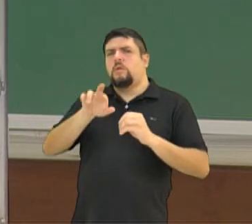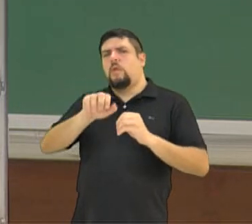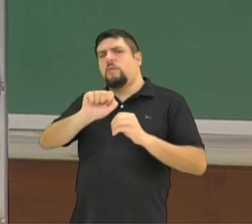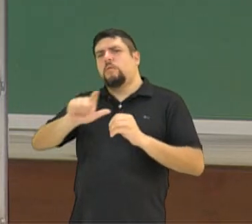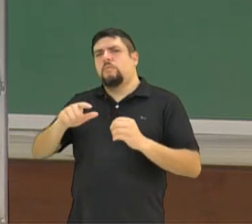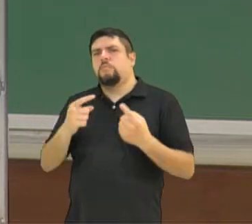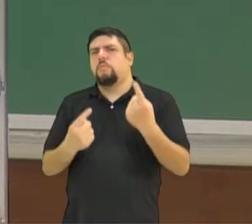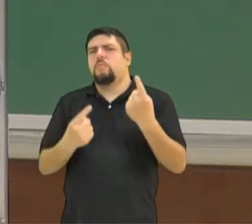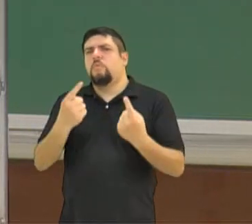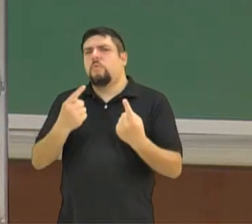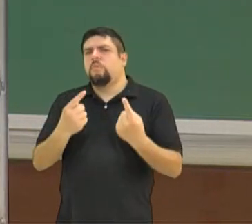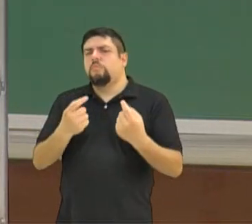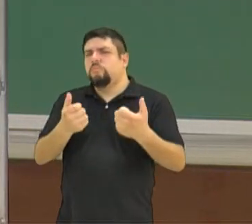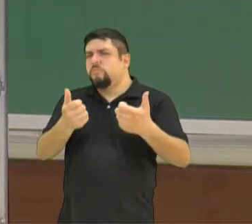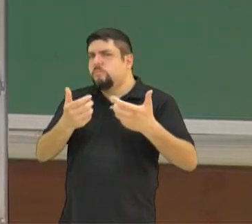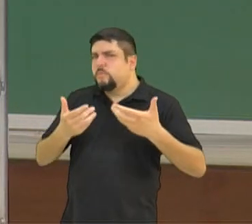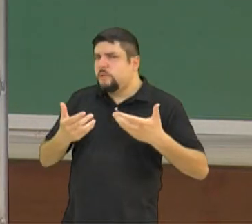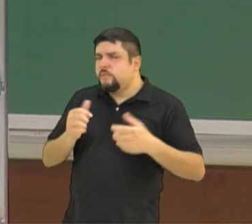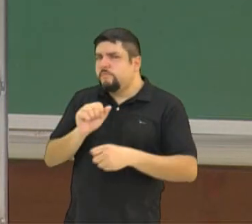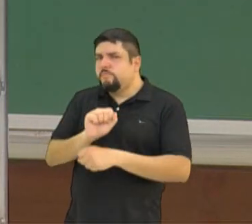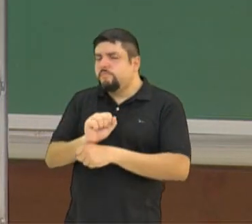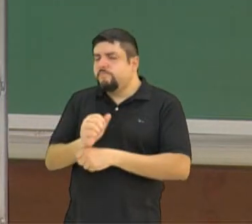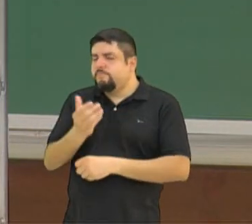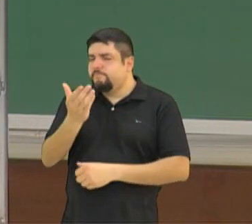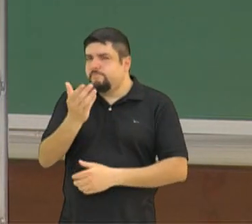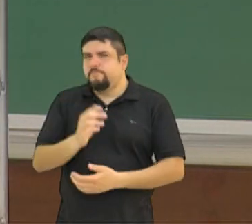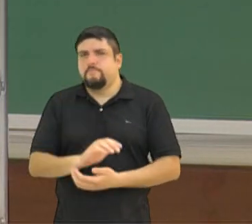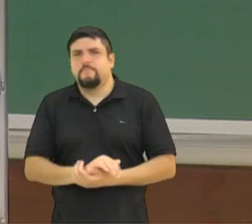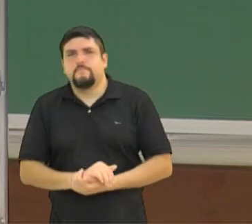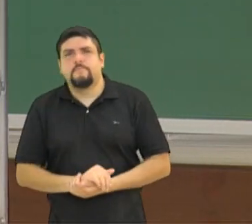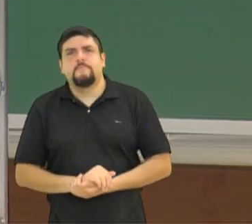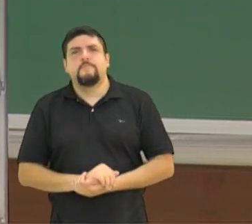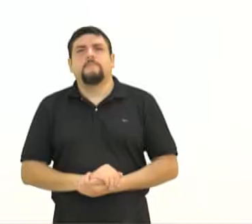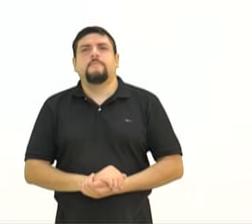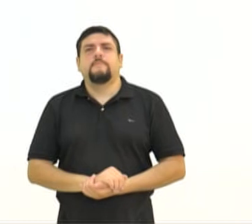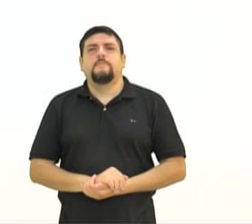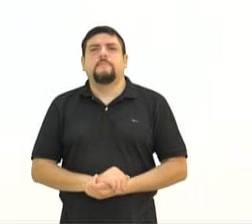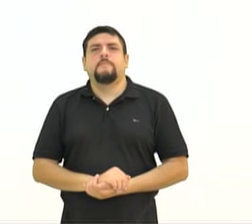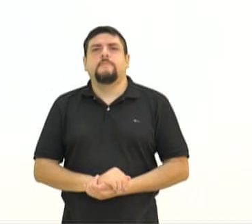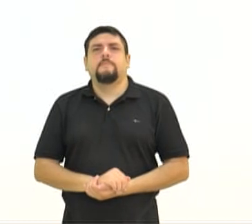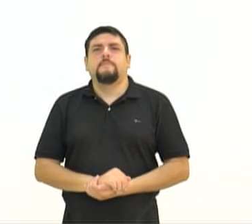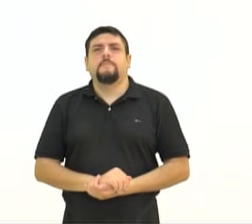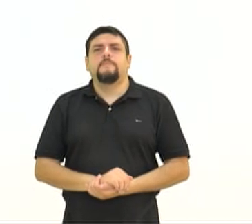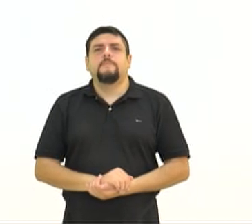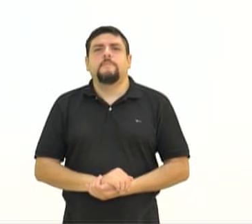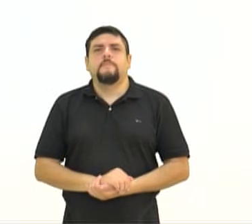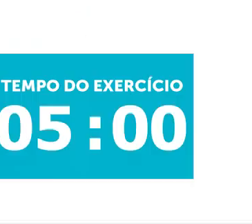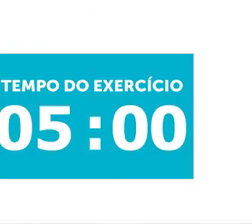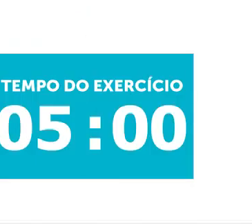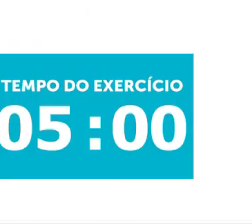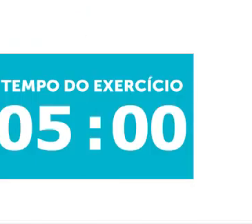galera? Me conte. Você vai me dizer e já eu volto com a resposta, beleza? Faz aí.